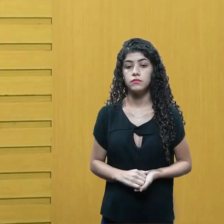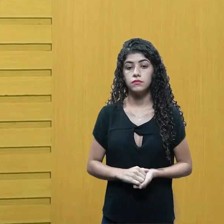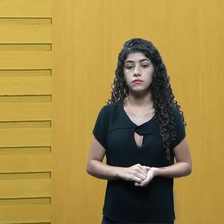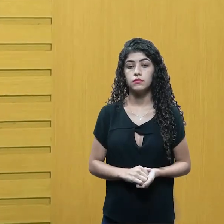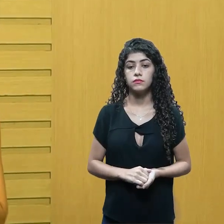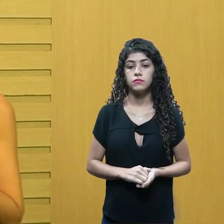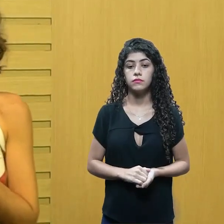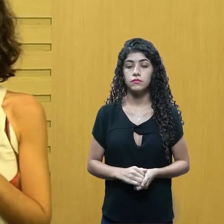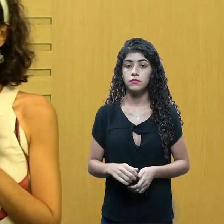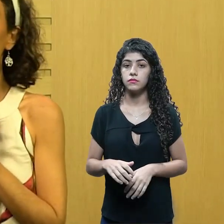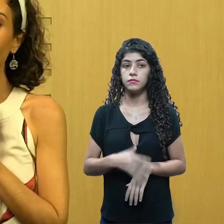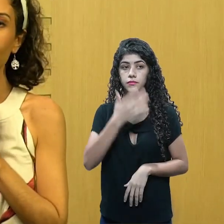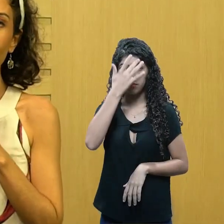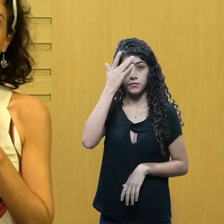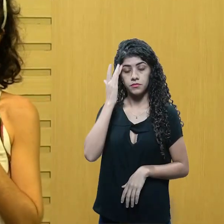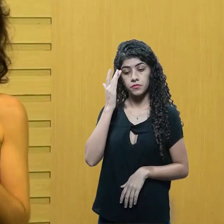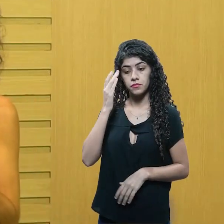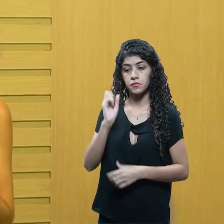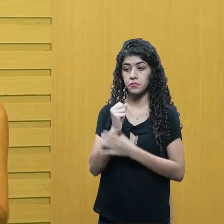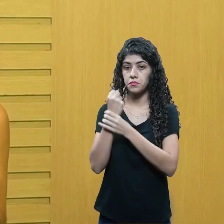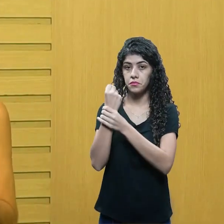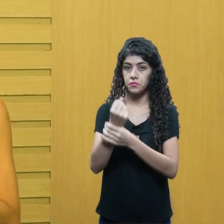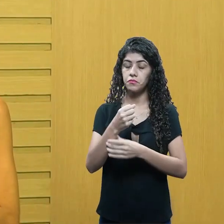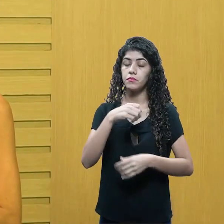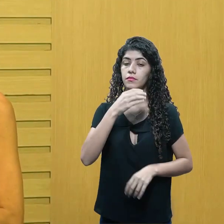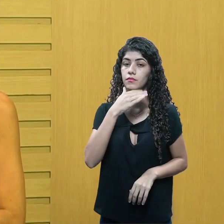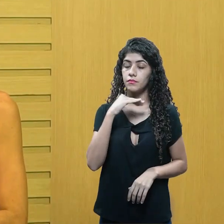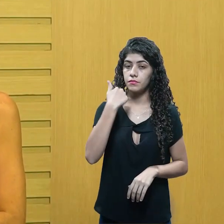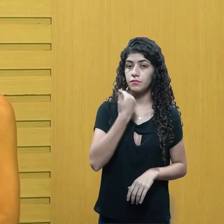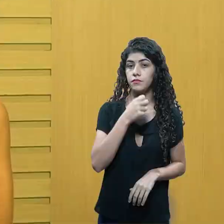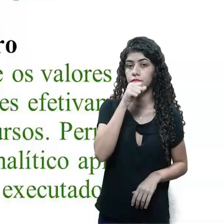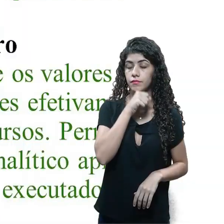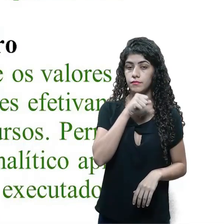diria a avó Neném, o seguro morreu de velho.